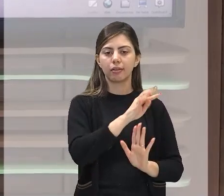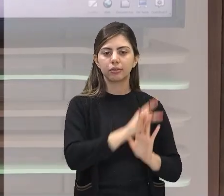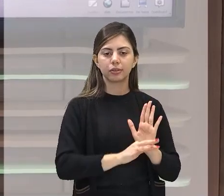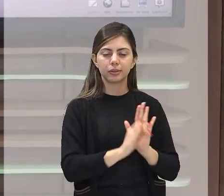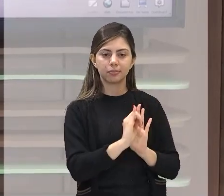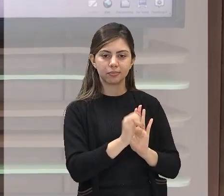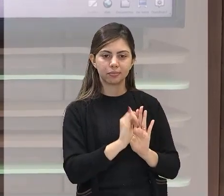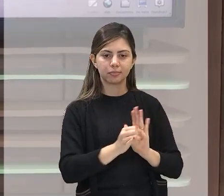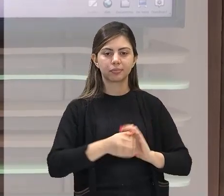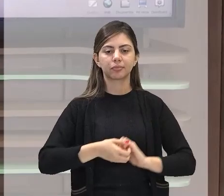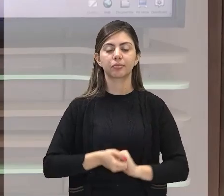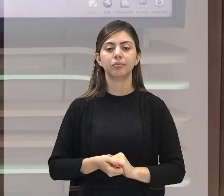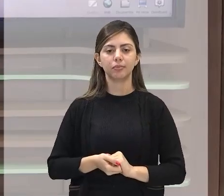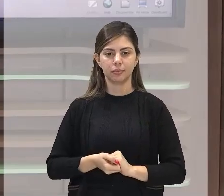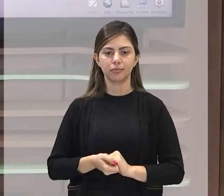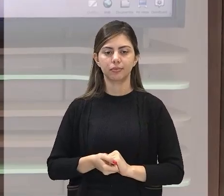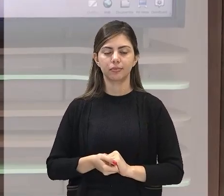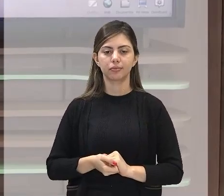vamos agora